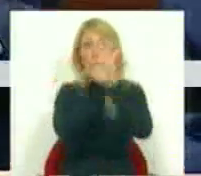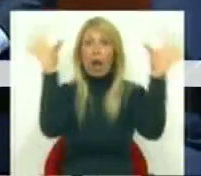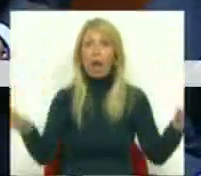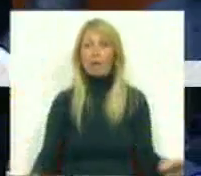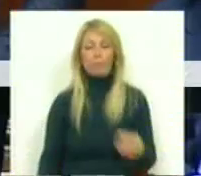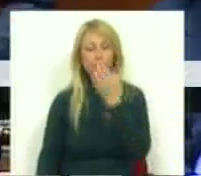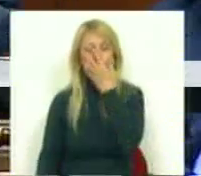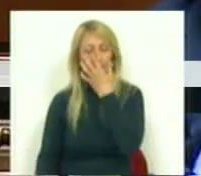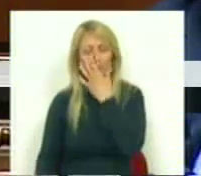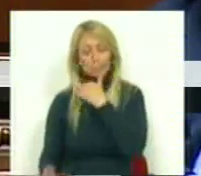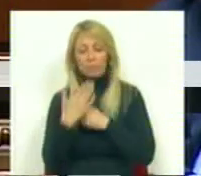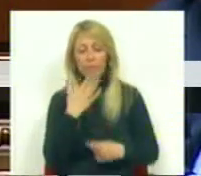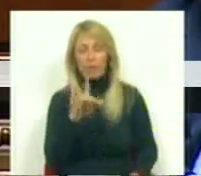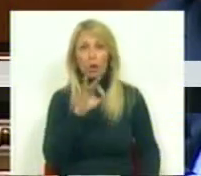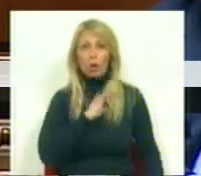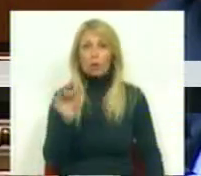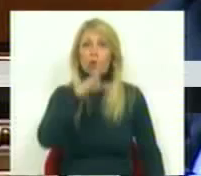Faz favor, Sr. Primeiro-Ministro.